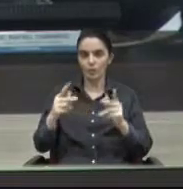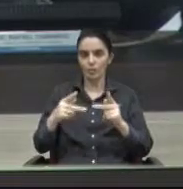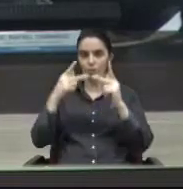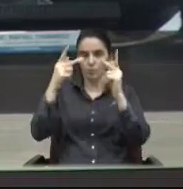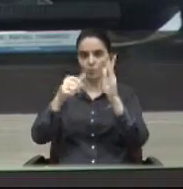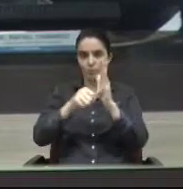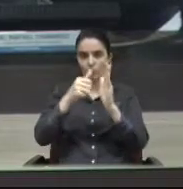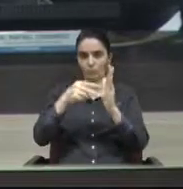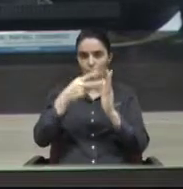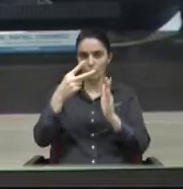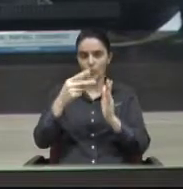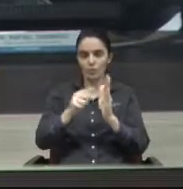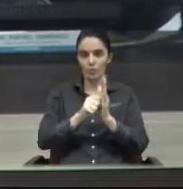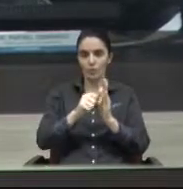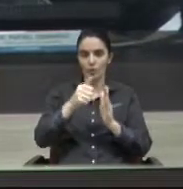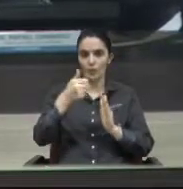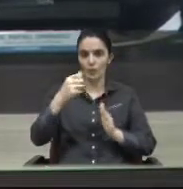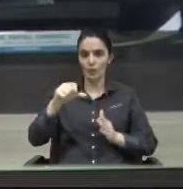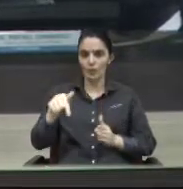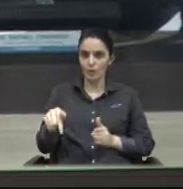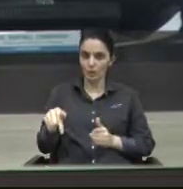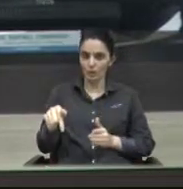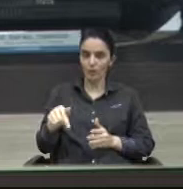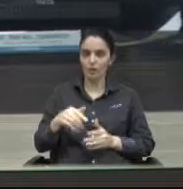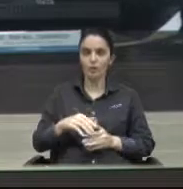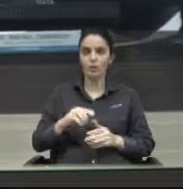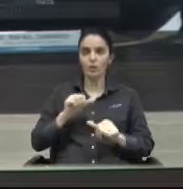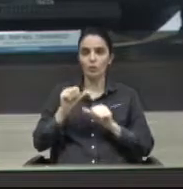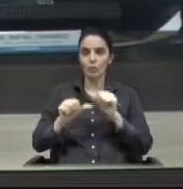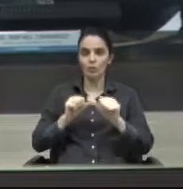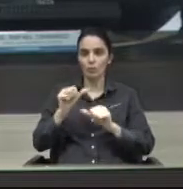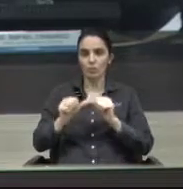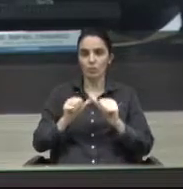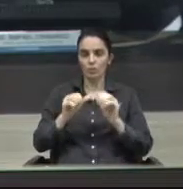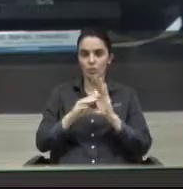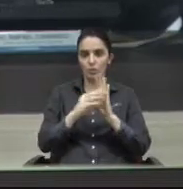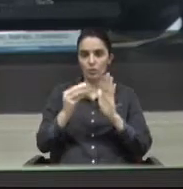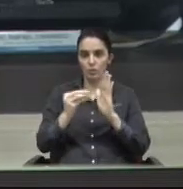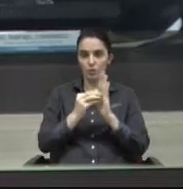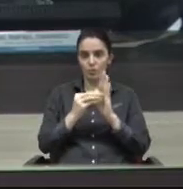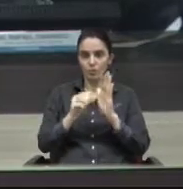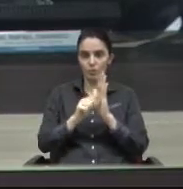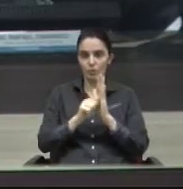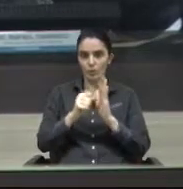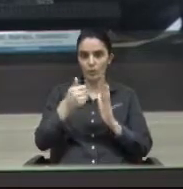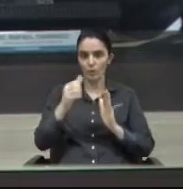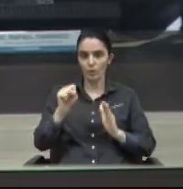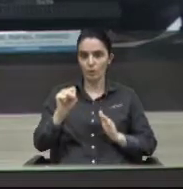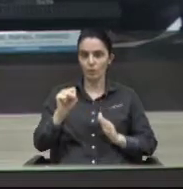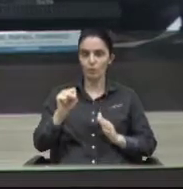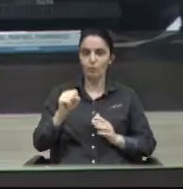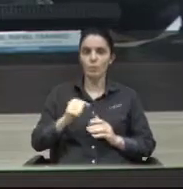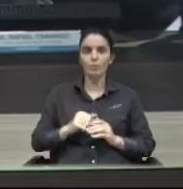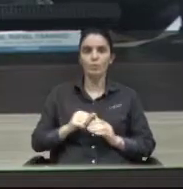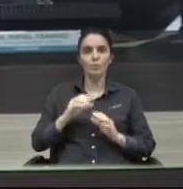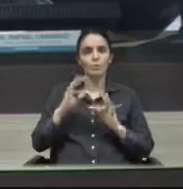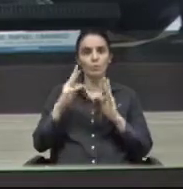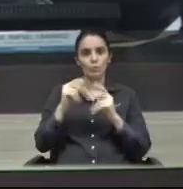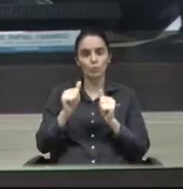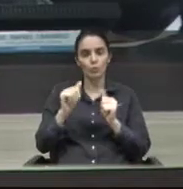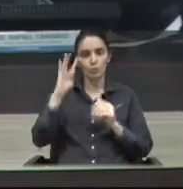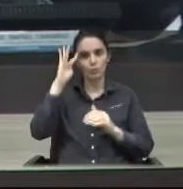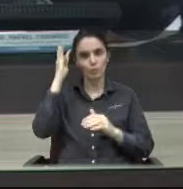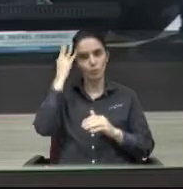e 2º do artigo 17 e modifica o caput do artigo 18, todo da resolução